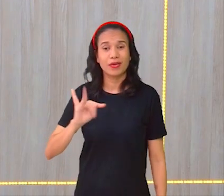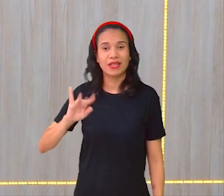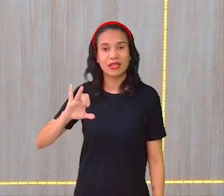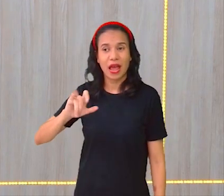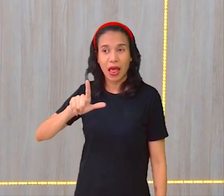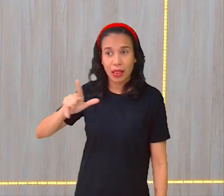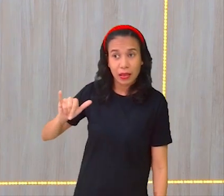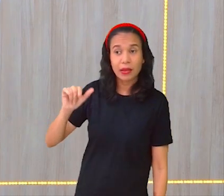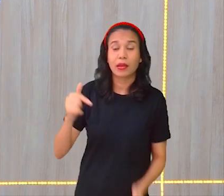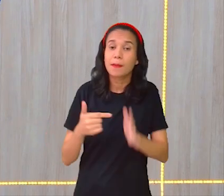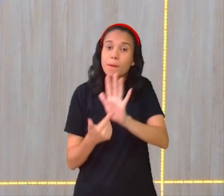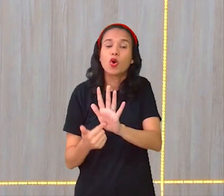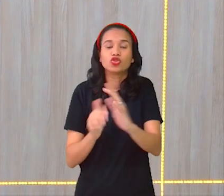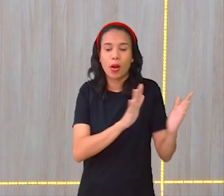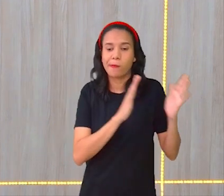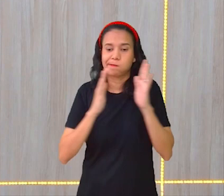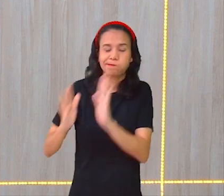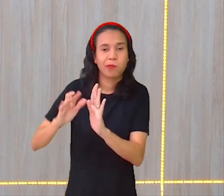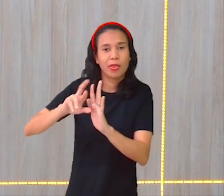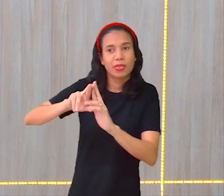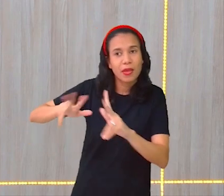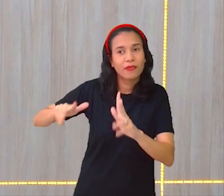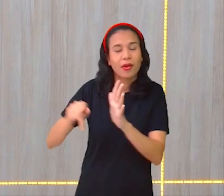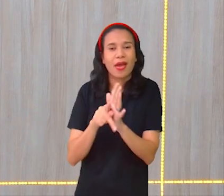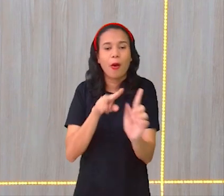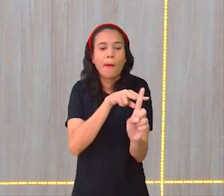aí ele já mostra um outro momento, é a visão de cada